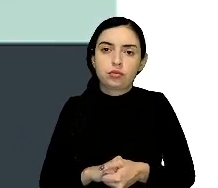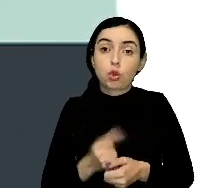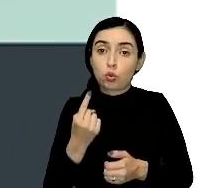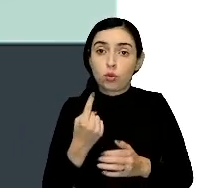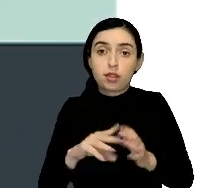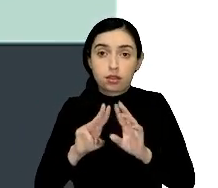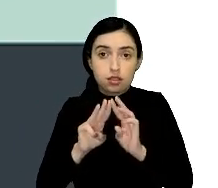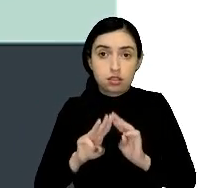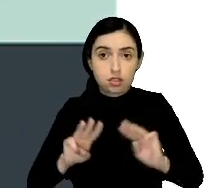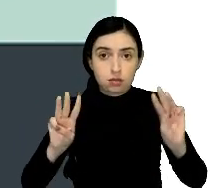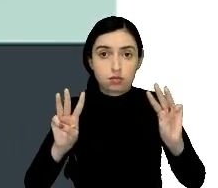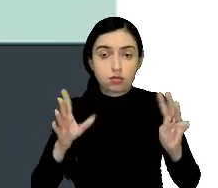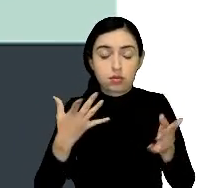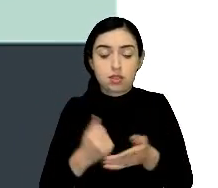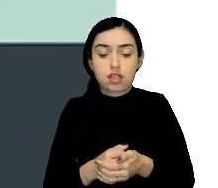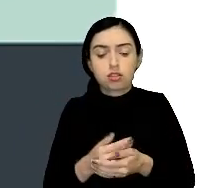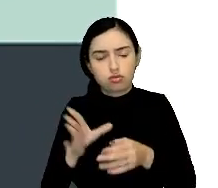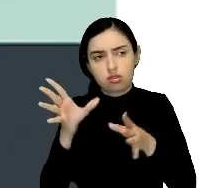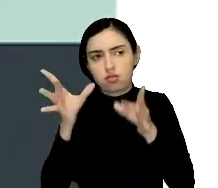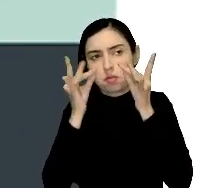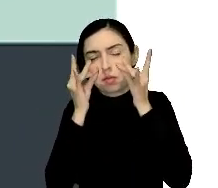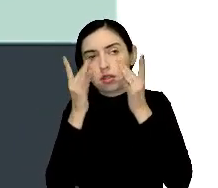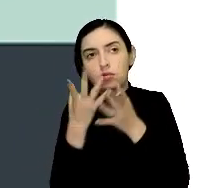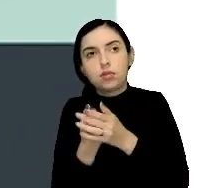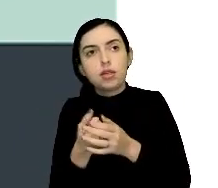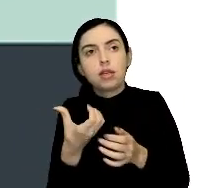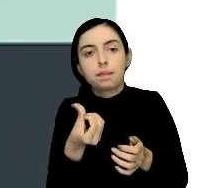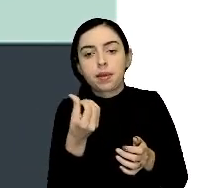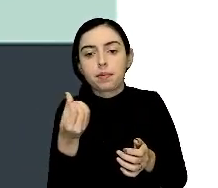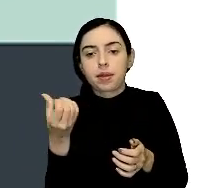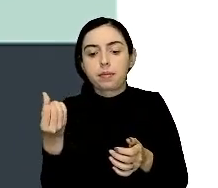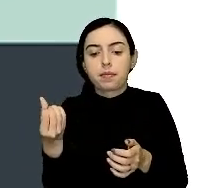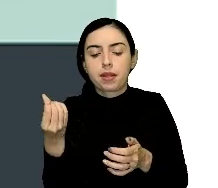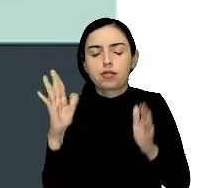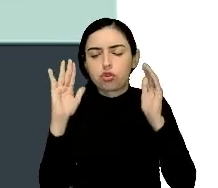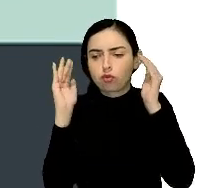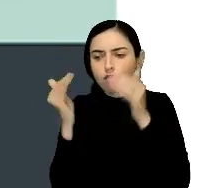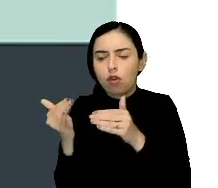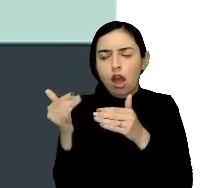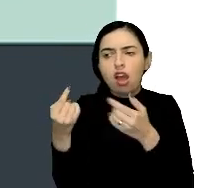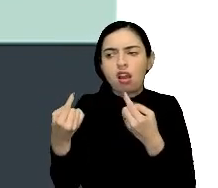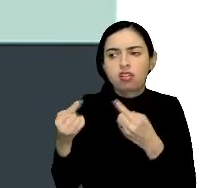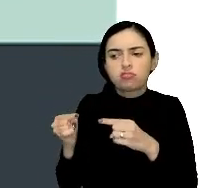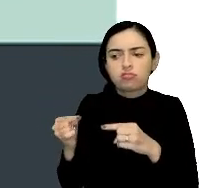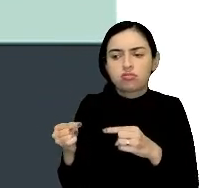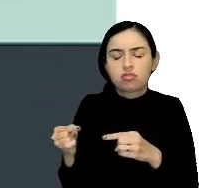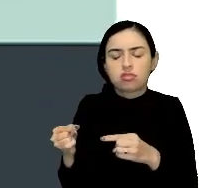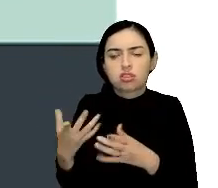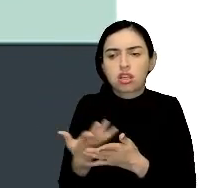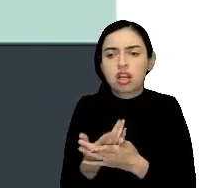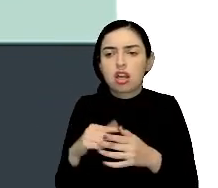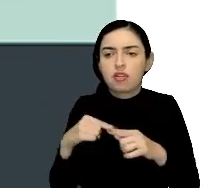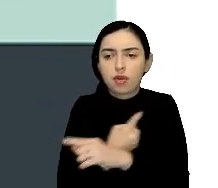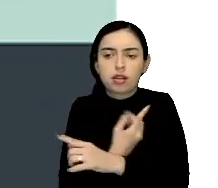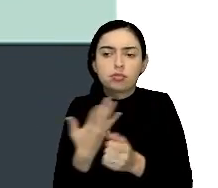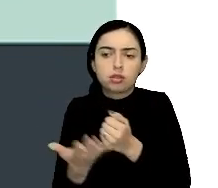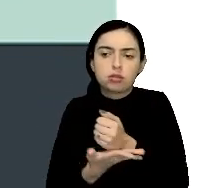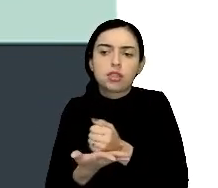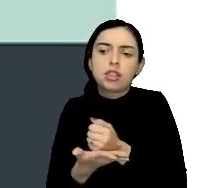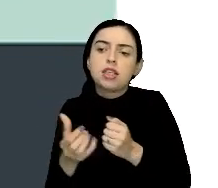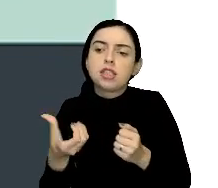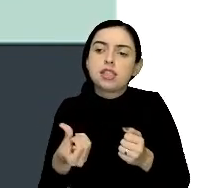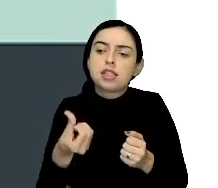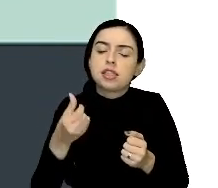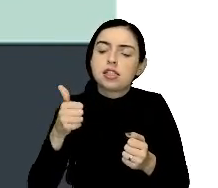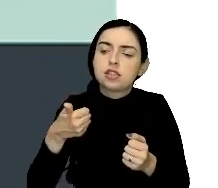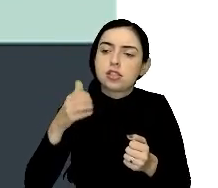portarias que mais tem chamado a atenção é a portaria 666, que é alvo da arguição do descumprimento do preceito fundamental 619,